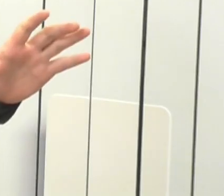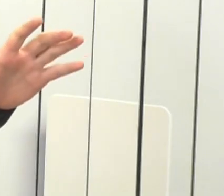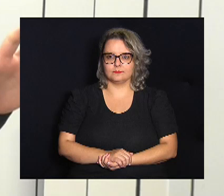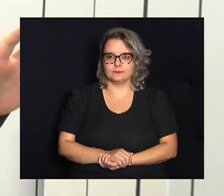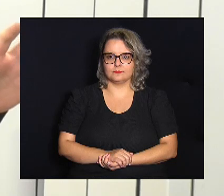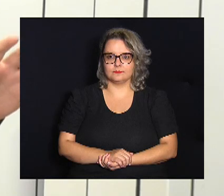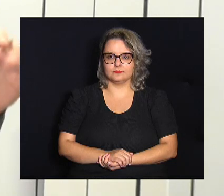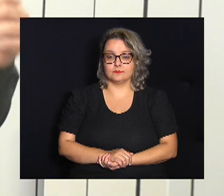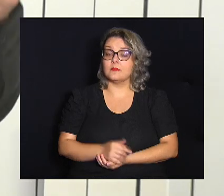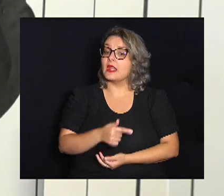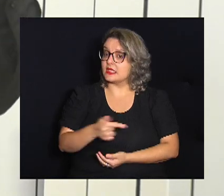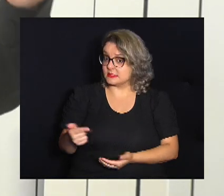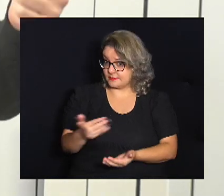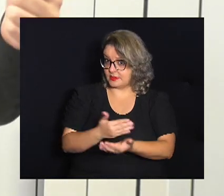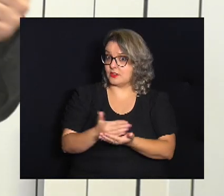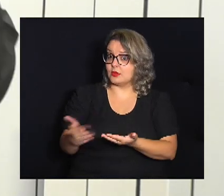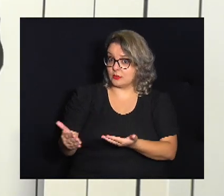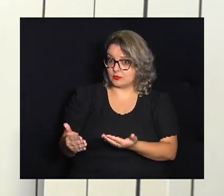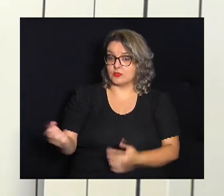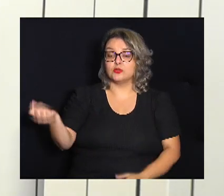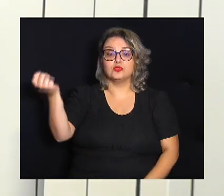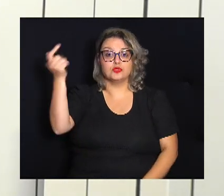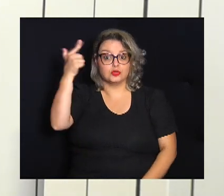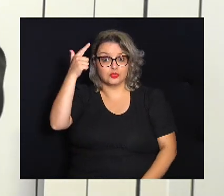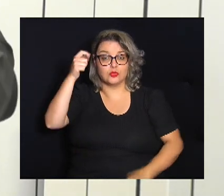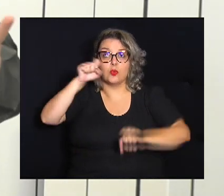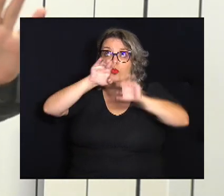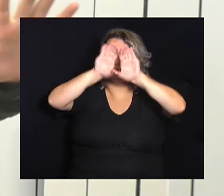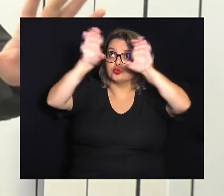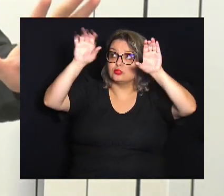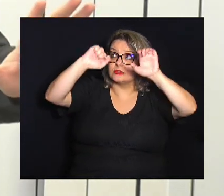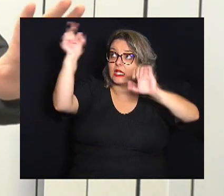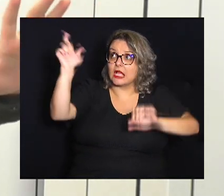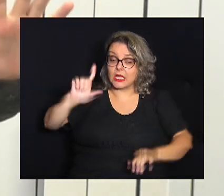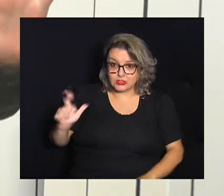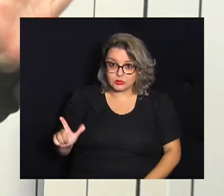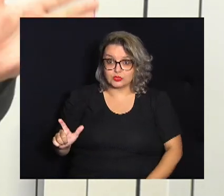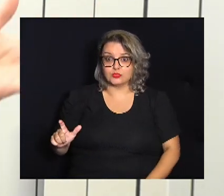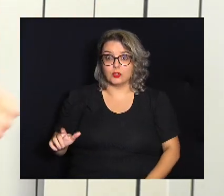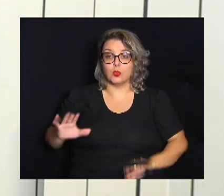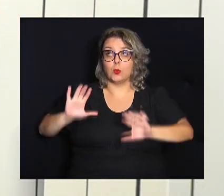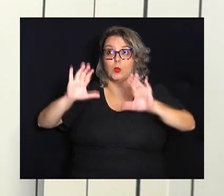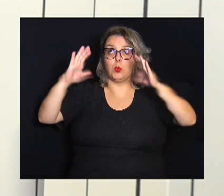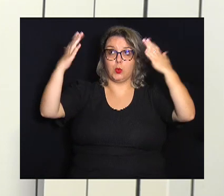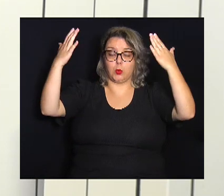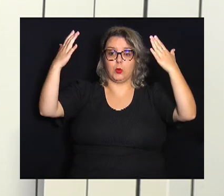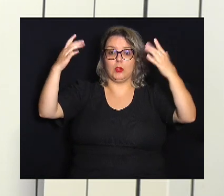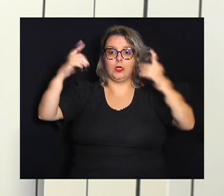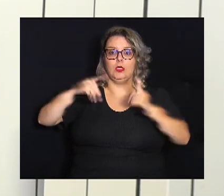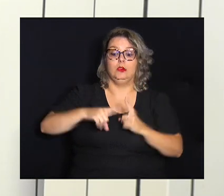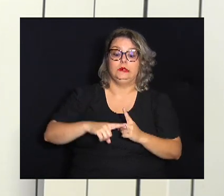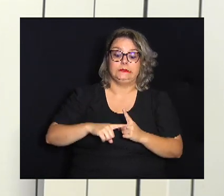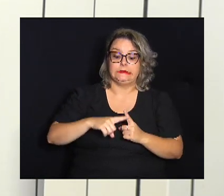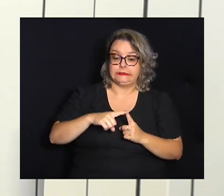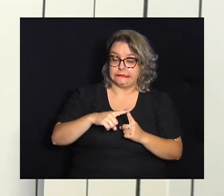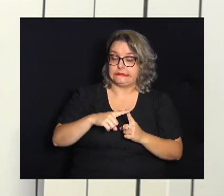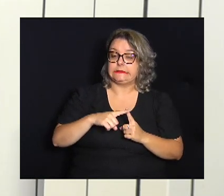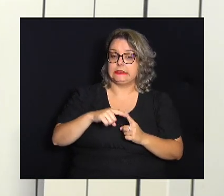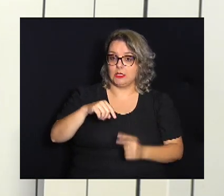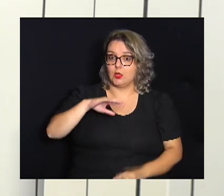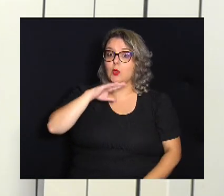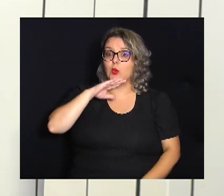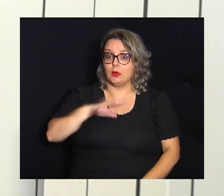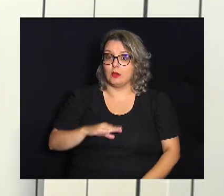A semana começou com sol, céu azul, tempo aberto e a temperatura sobe, viu? Nesta tarde